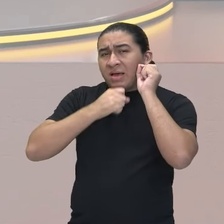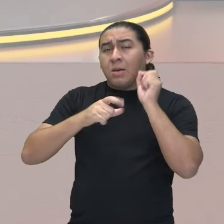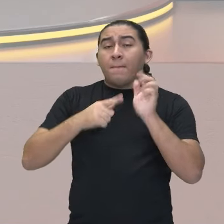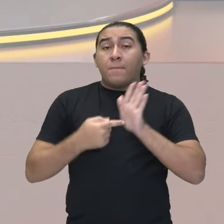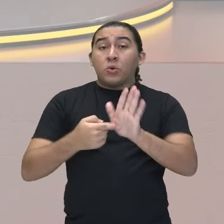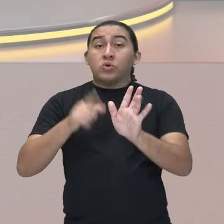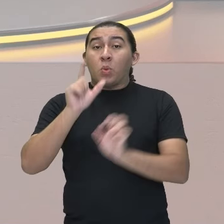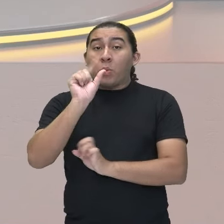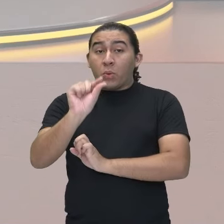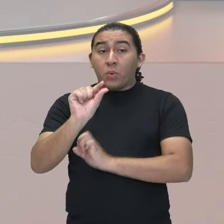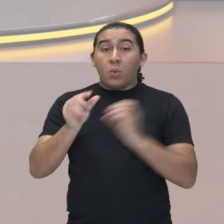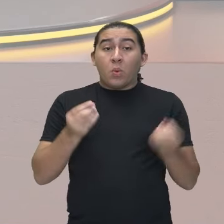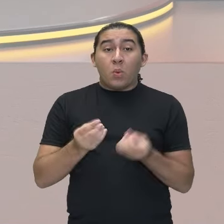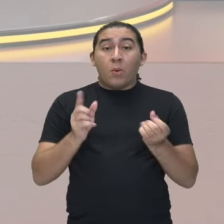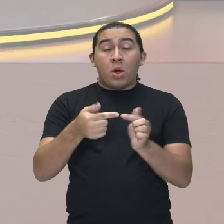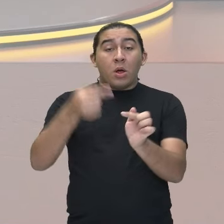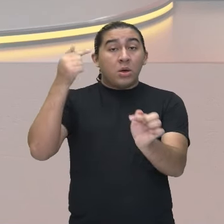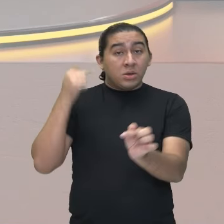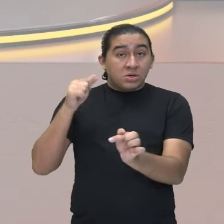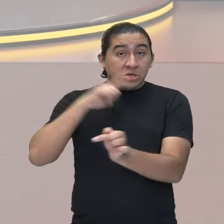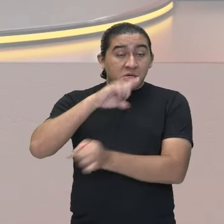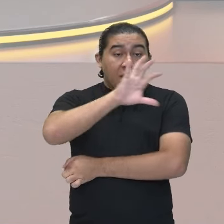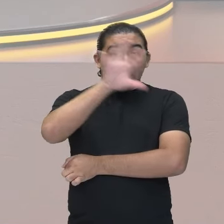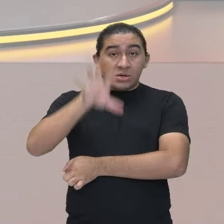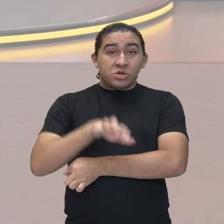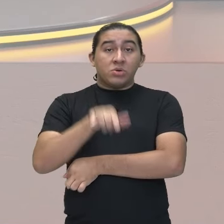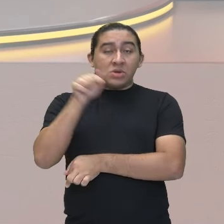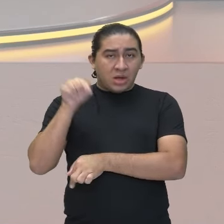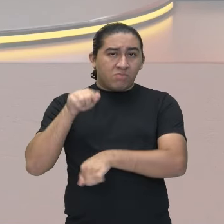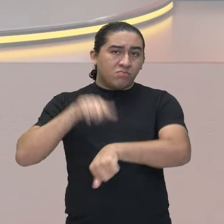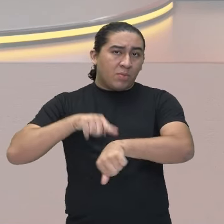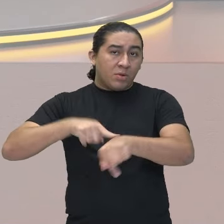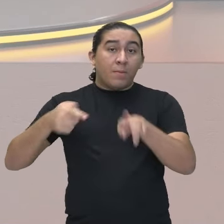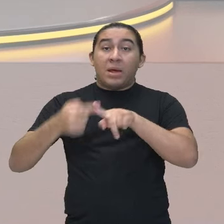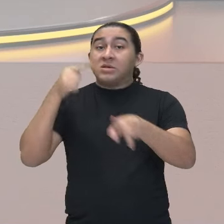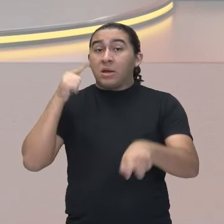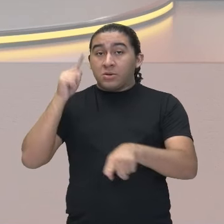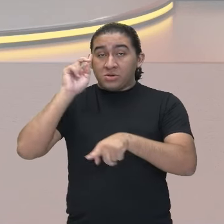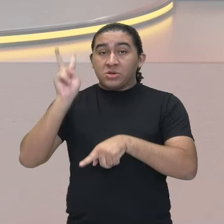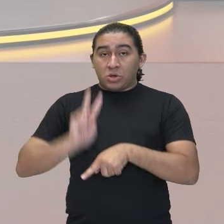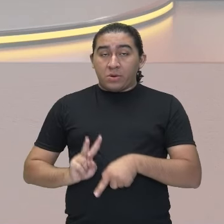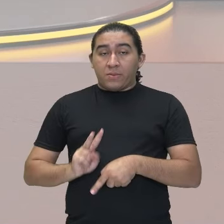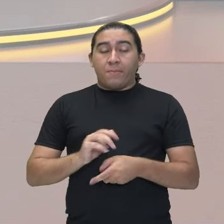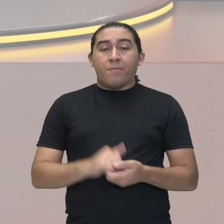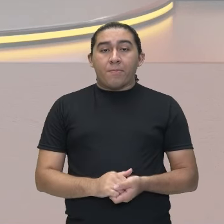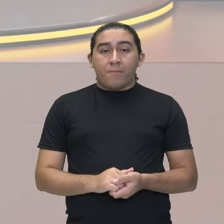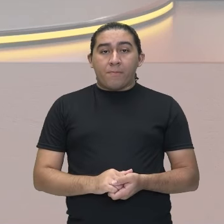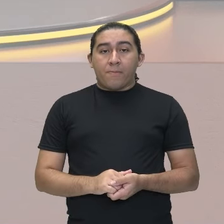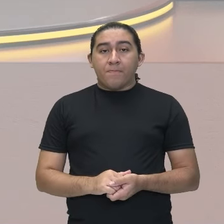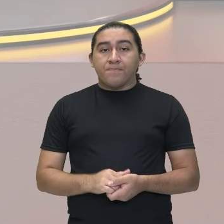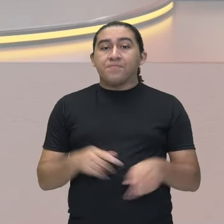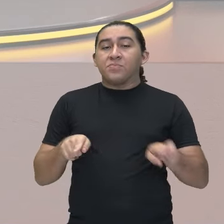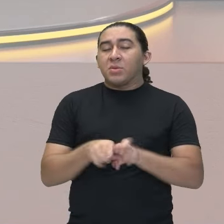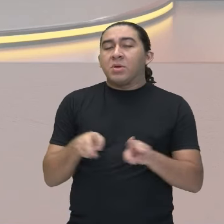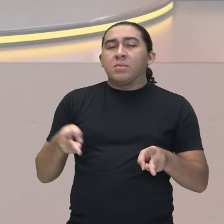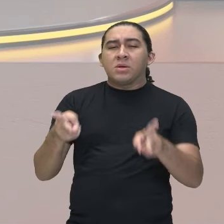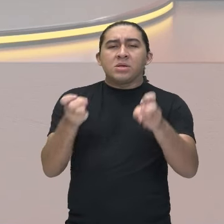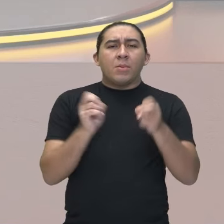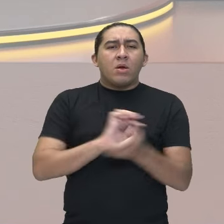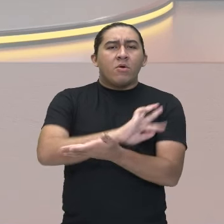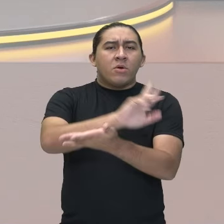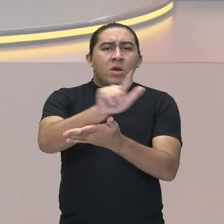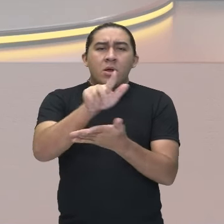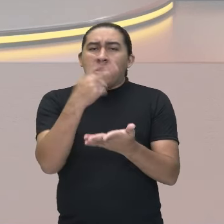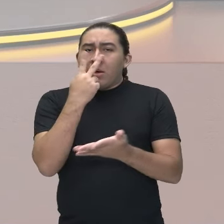pouco como estava a região naquele momento histórico, tá certo? E vocês vão perceber que são várias